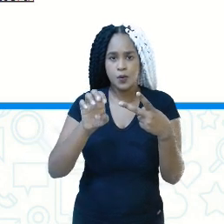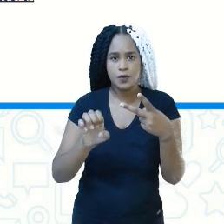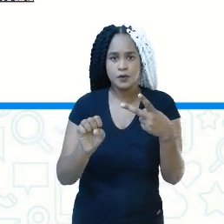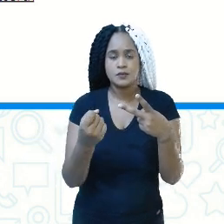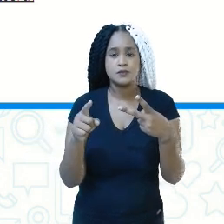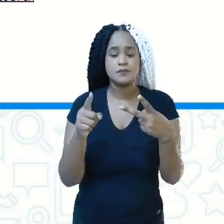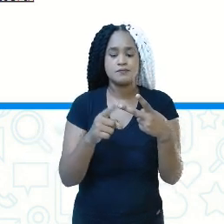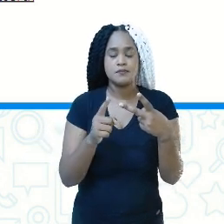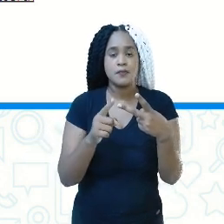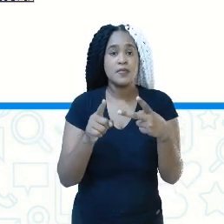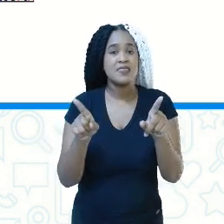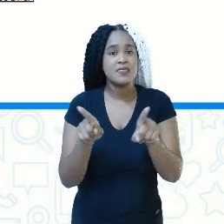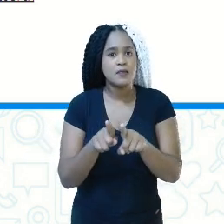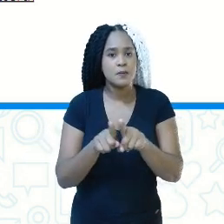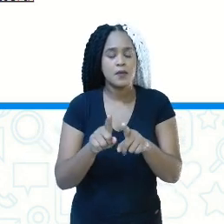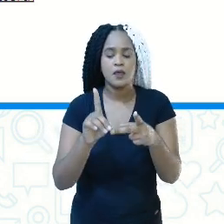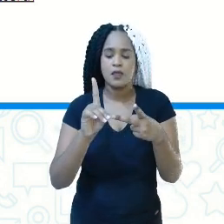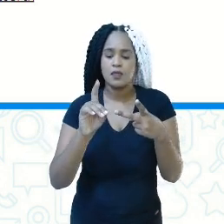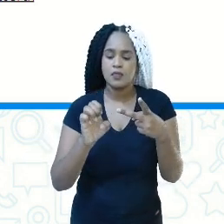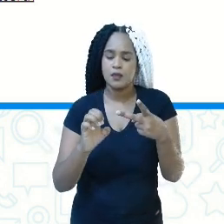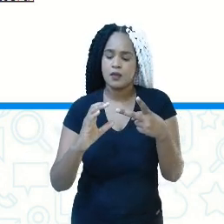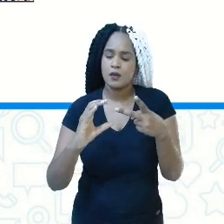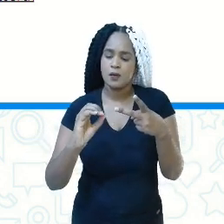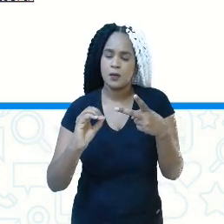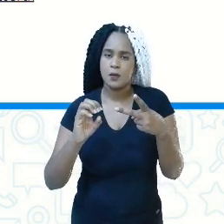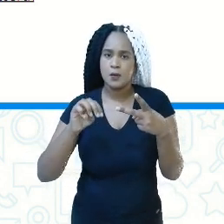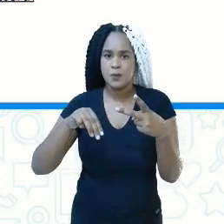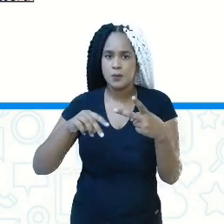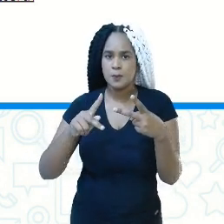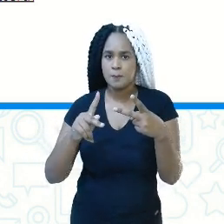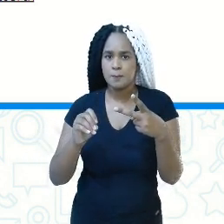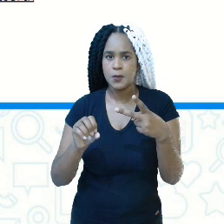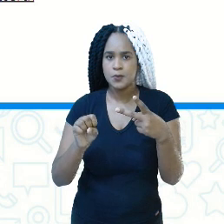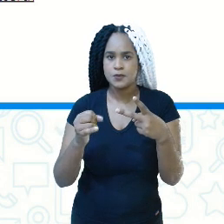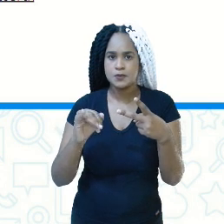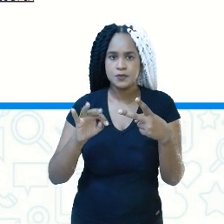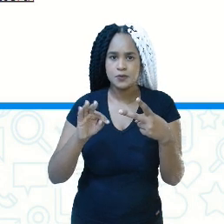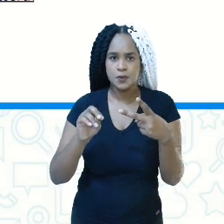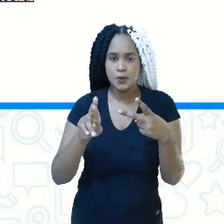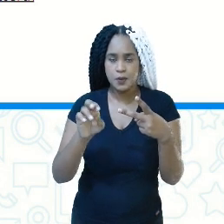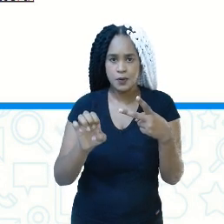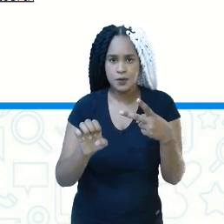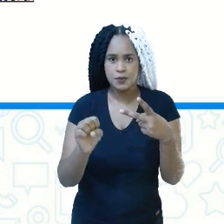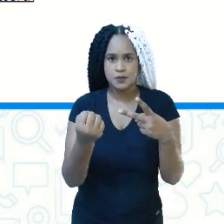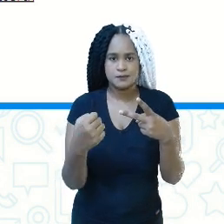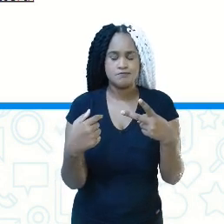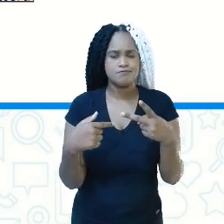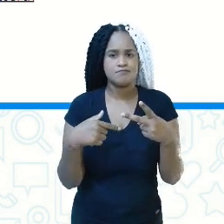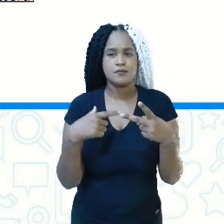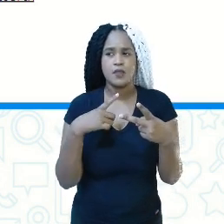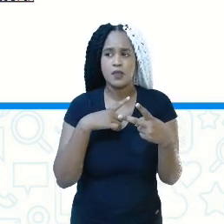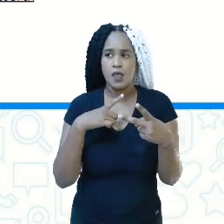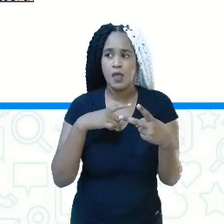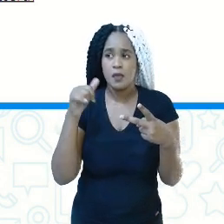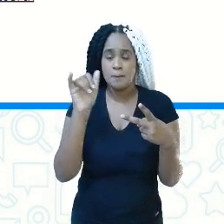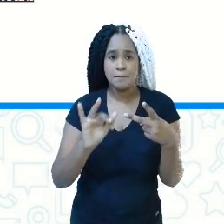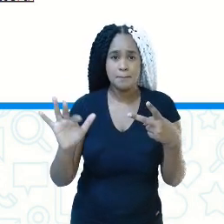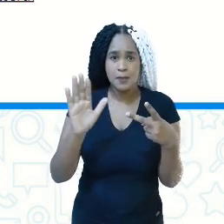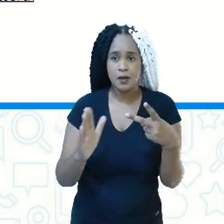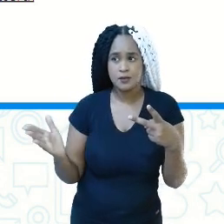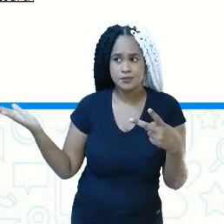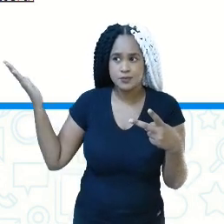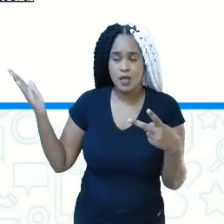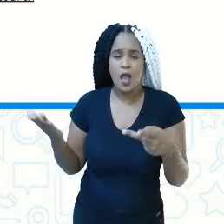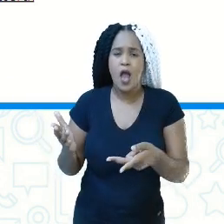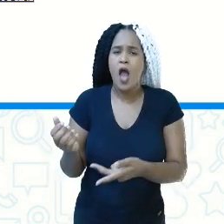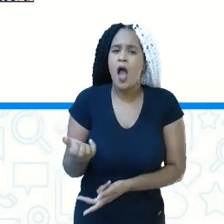sistema. Então, eu peguei aí na imagem alguns seres heterótrofos. Nós temos, esses todos aí, gente, são consumidores,